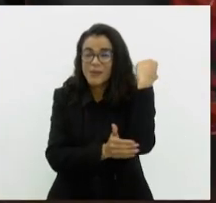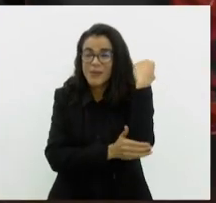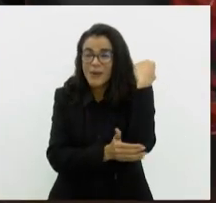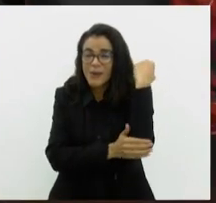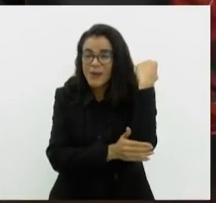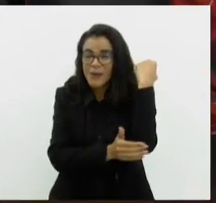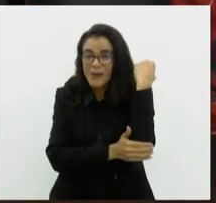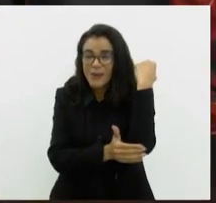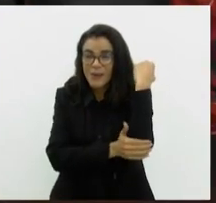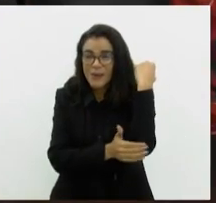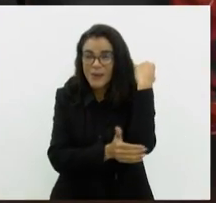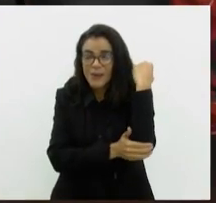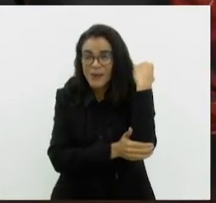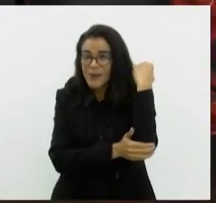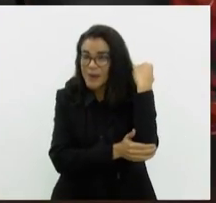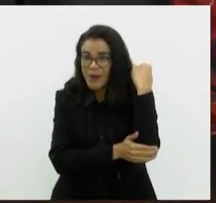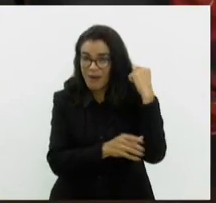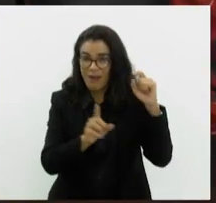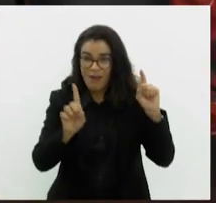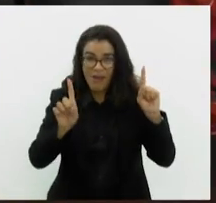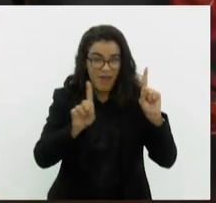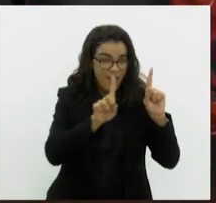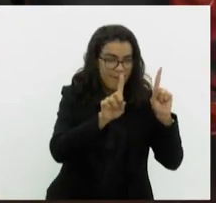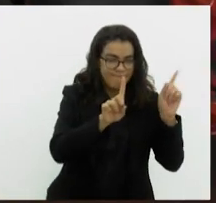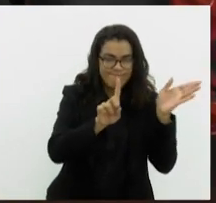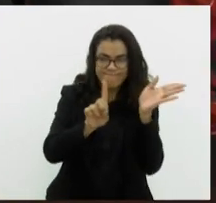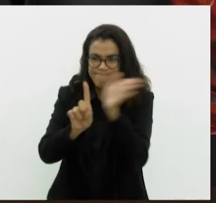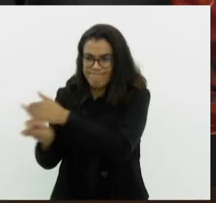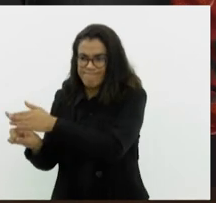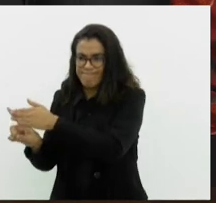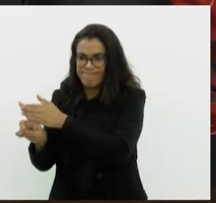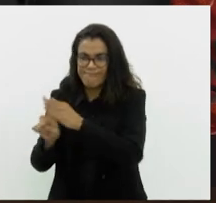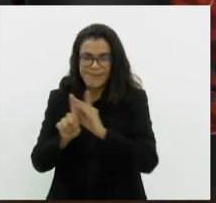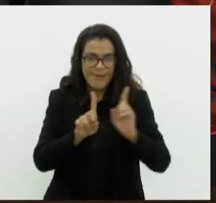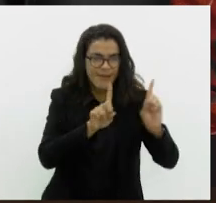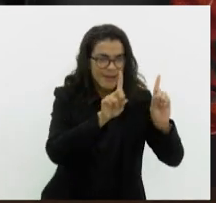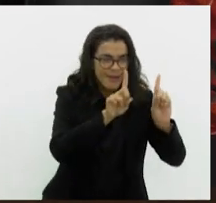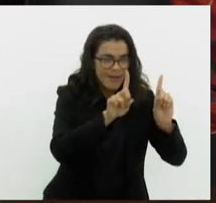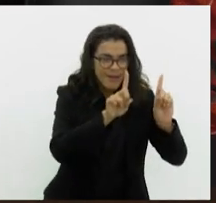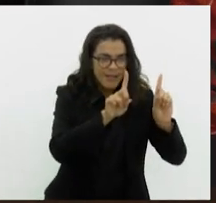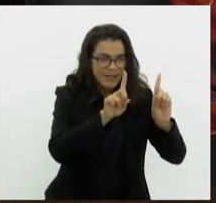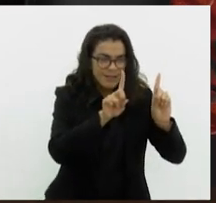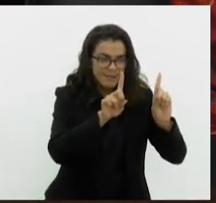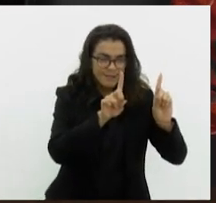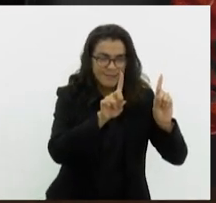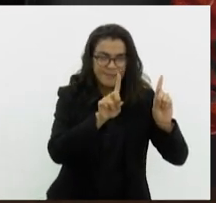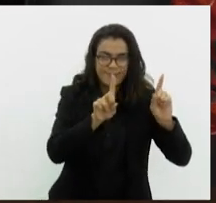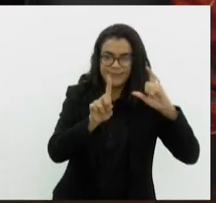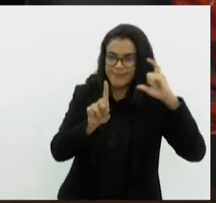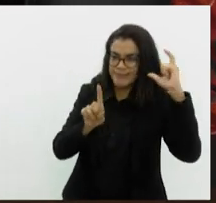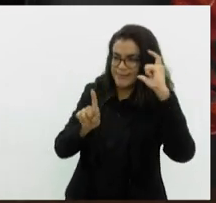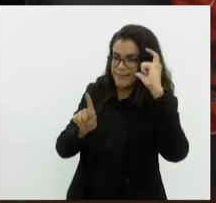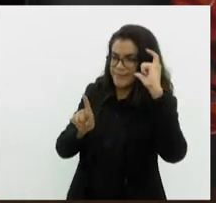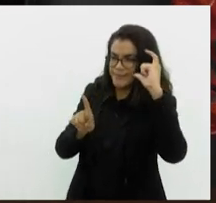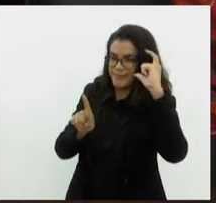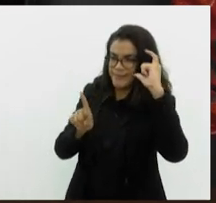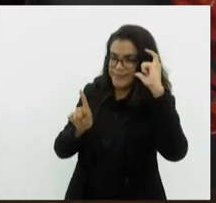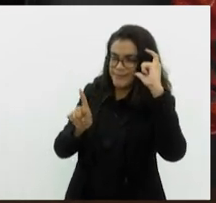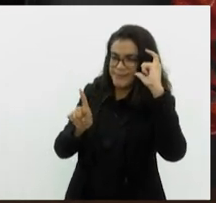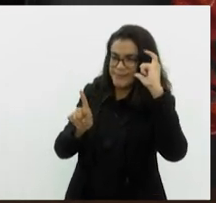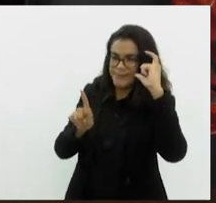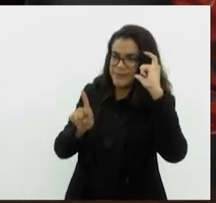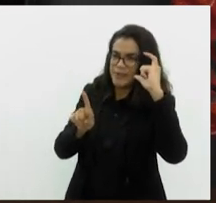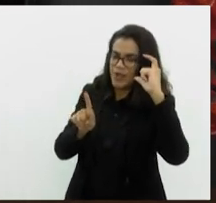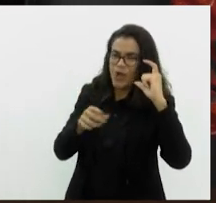ciumentíssimo. Ninguém podia se aproximar dela, que ele abria os olhos, e com justa razão, e